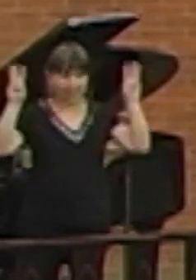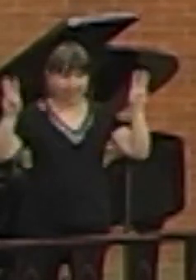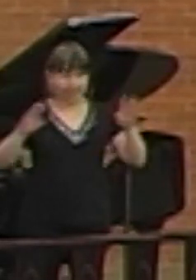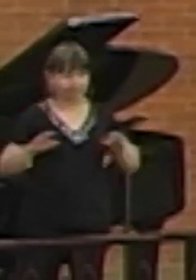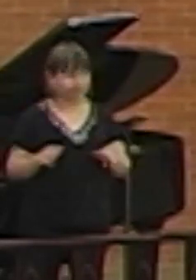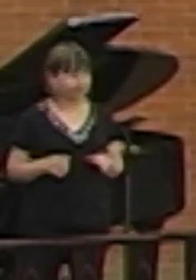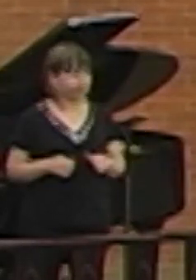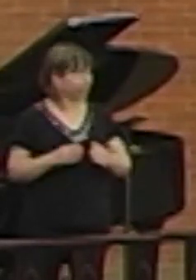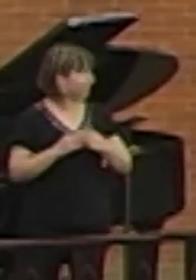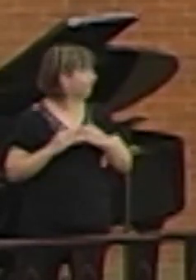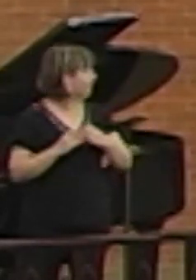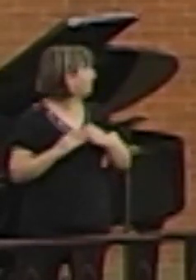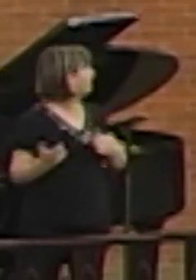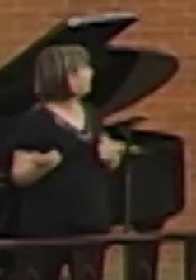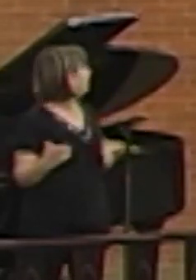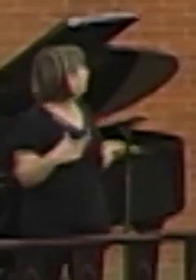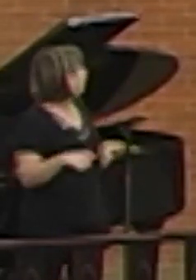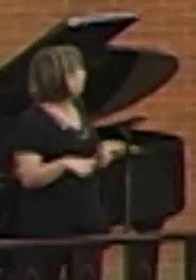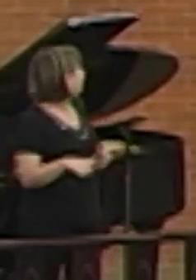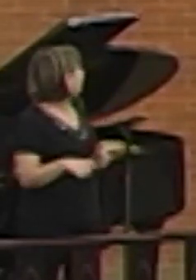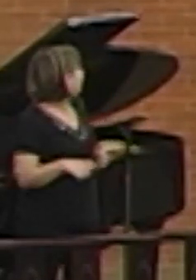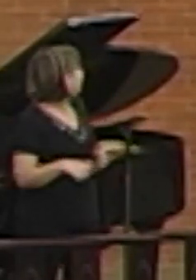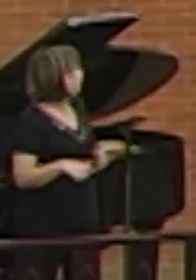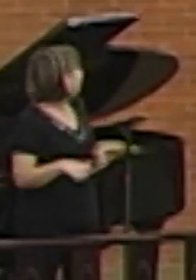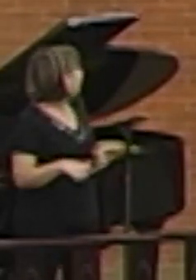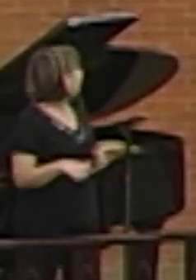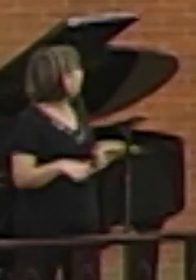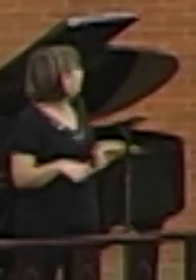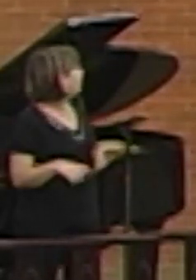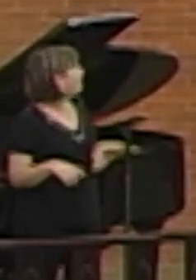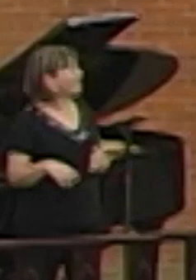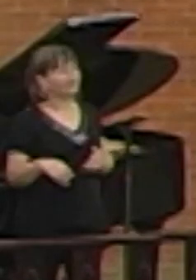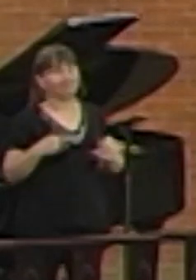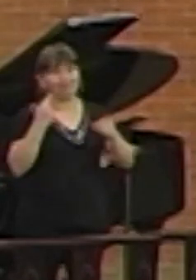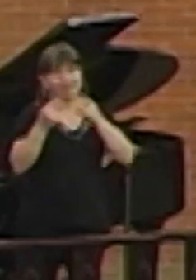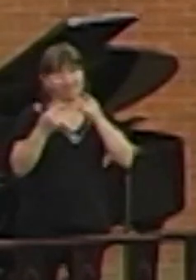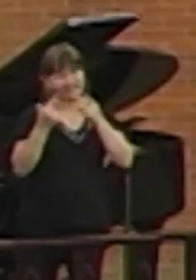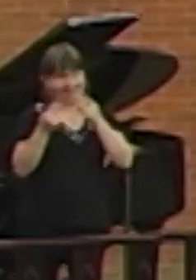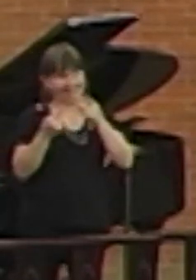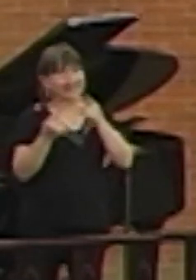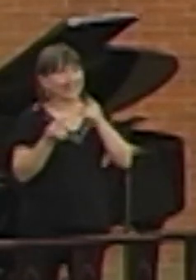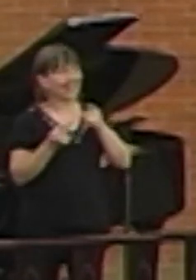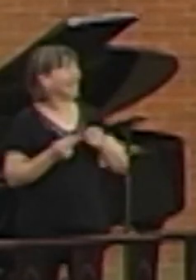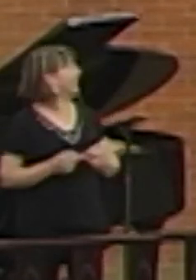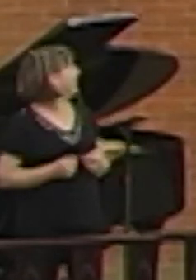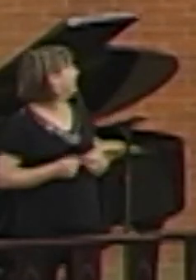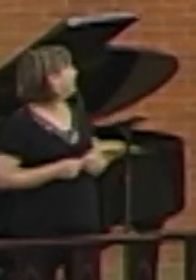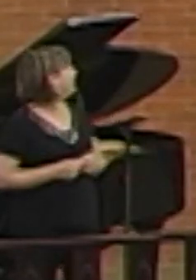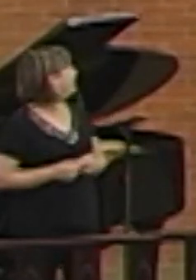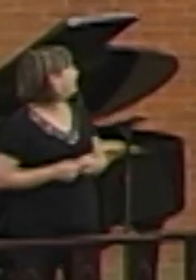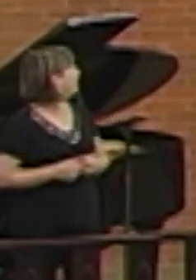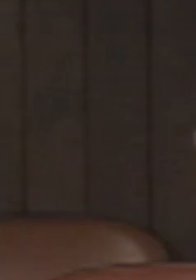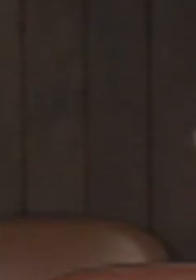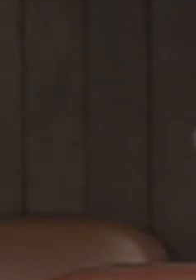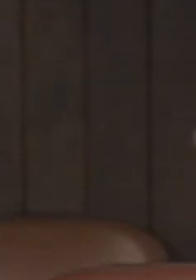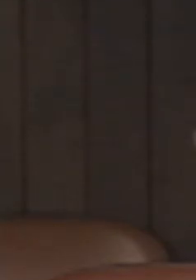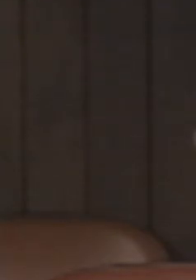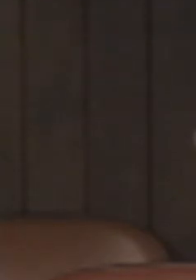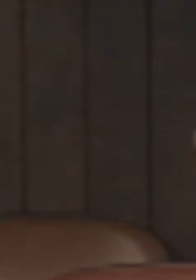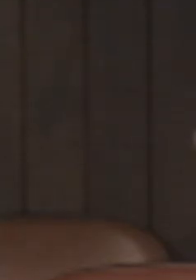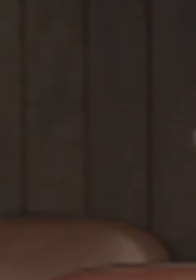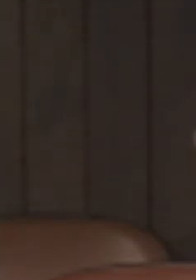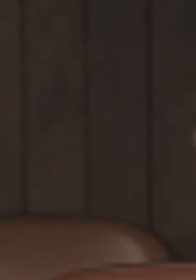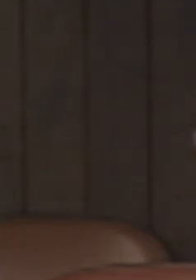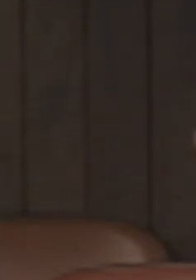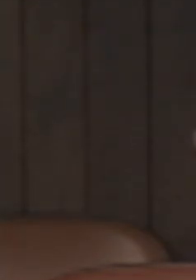volta volta volta volta Monte Sinai foi no Monte Sinai todo o livro de